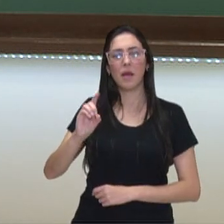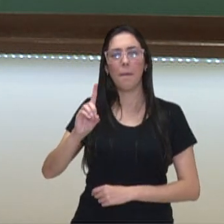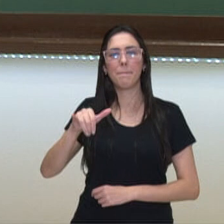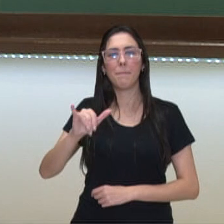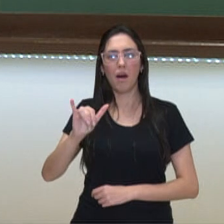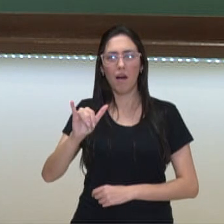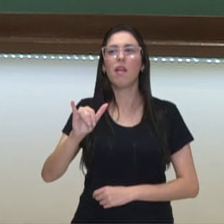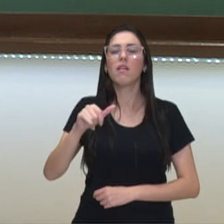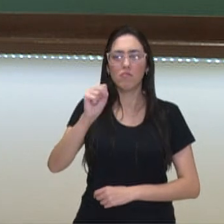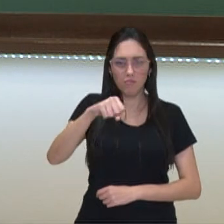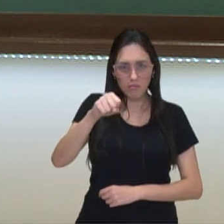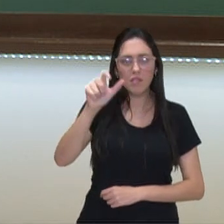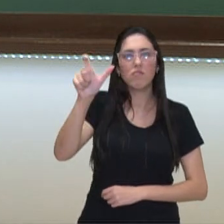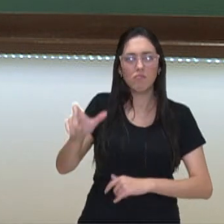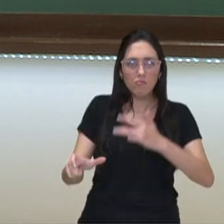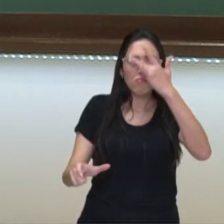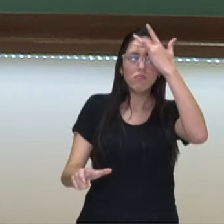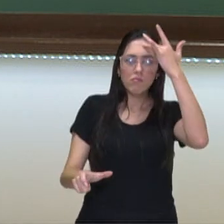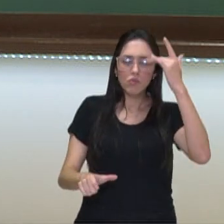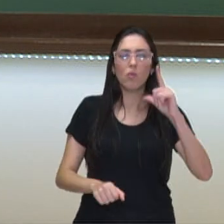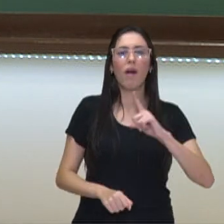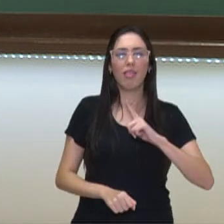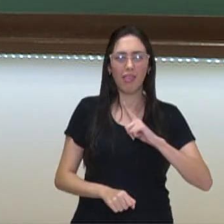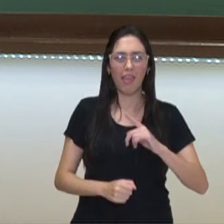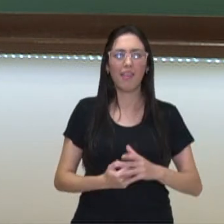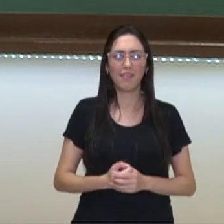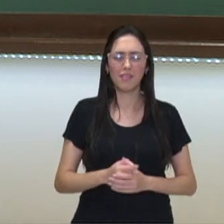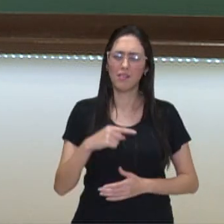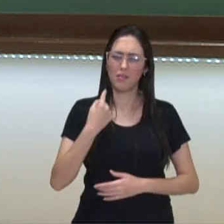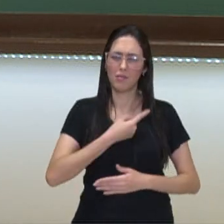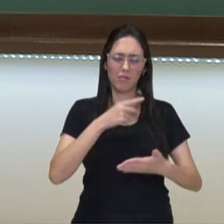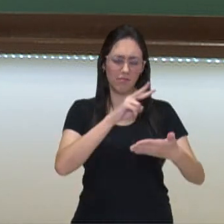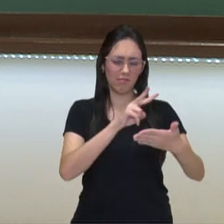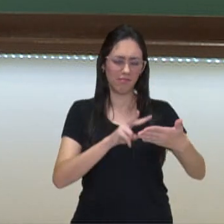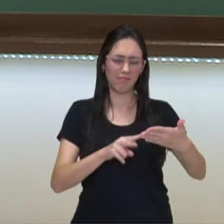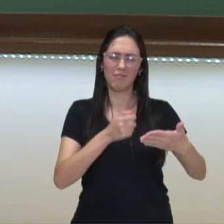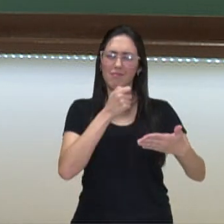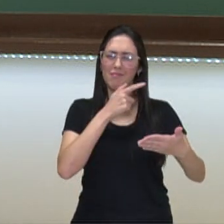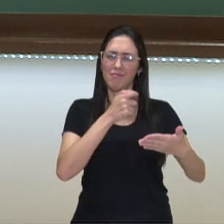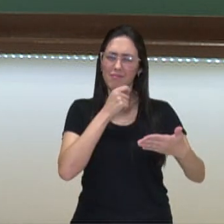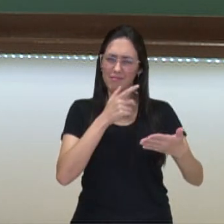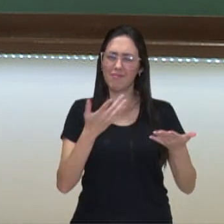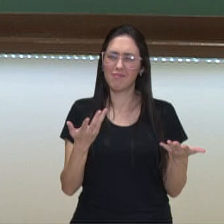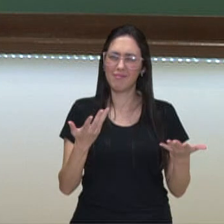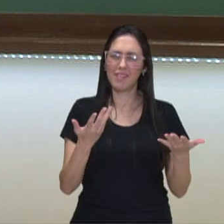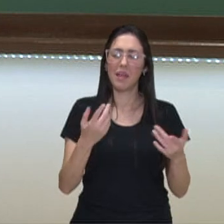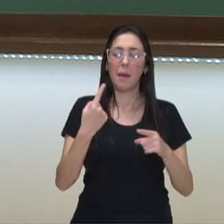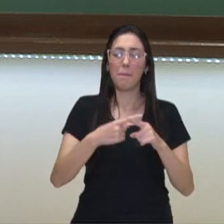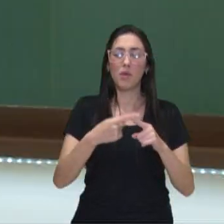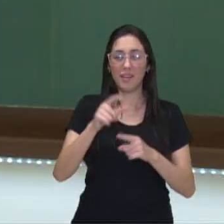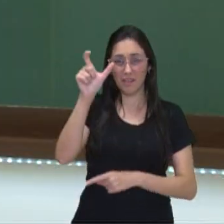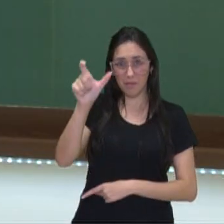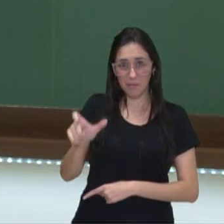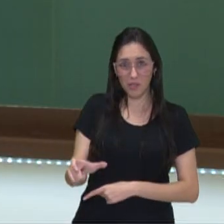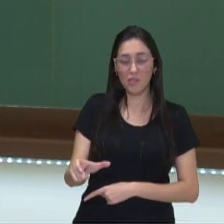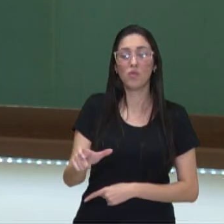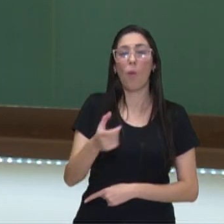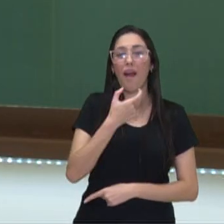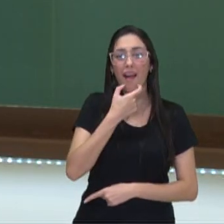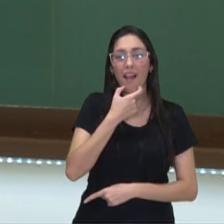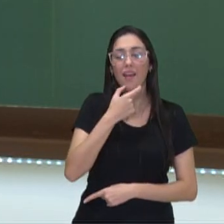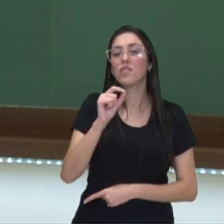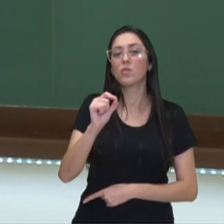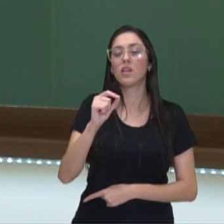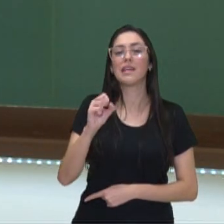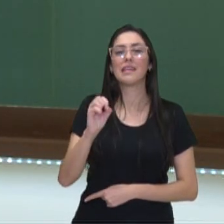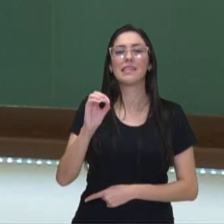alguém. Para nós é engraçado, porque a gente sabe que alguém em inglês é somebody, mas já que é o no